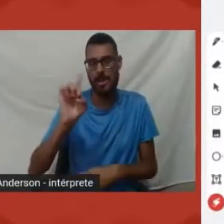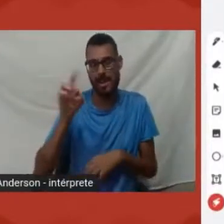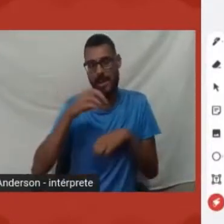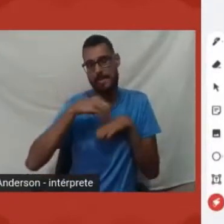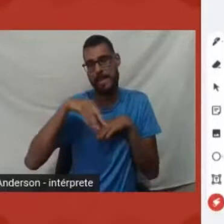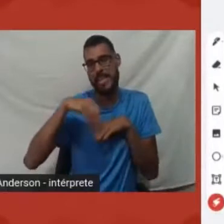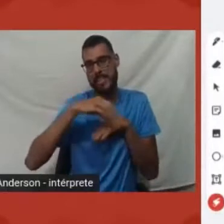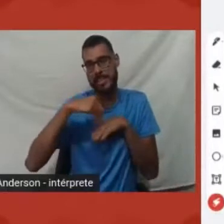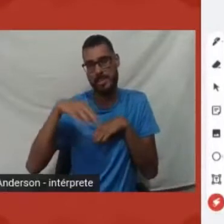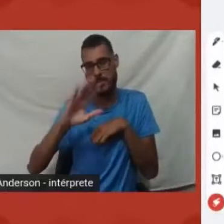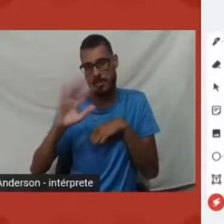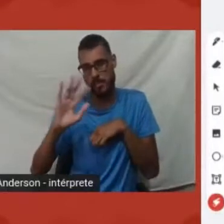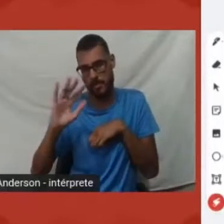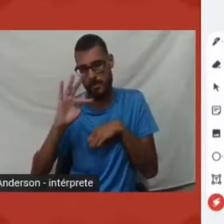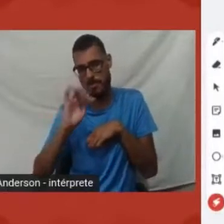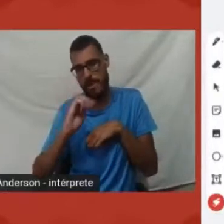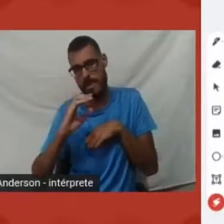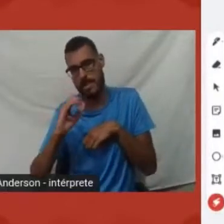o facilitador?